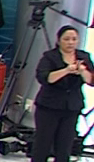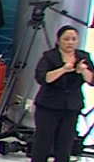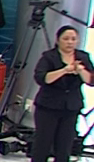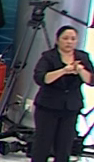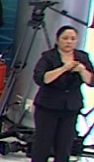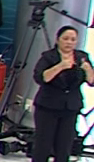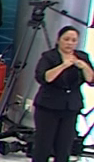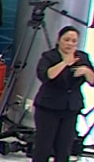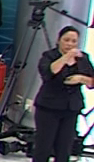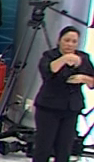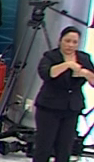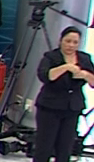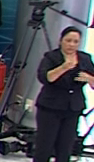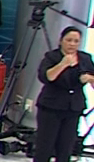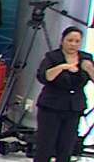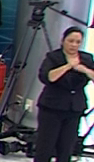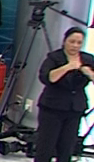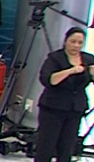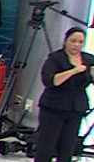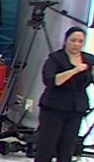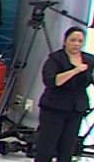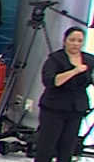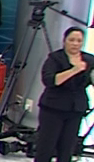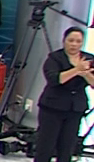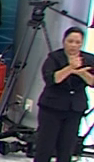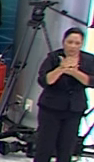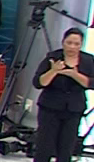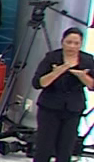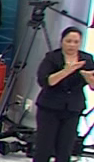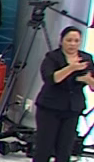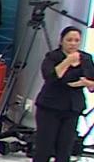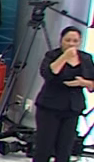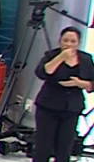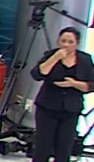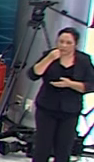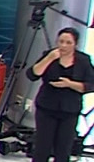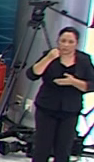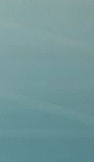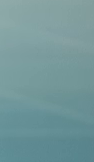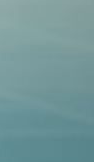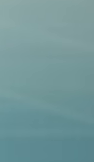comércio, da indústria, do setor produtivo, técnicos, jornalistas, minhas senhoras, meus senhores.